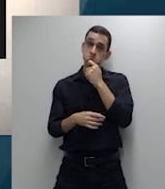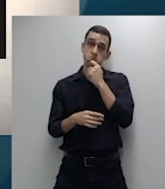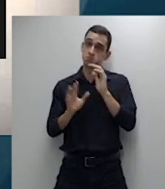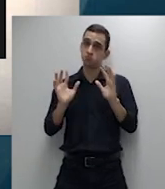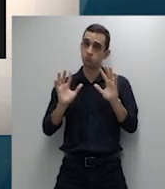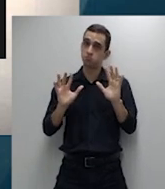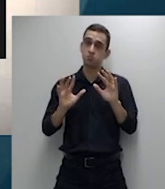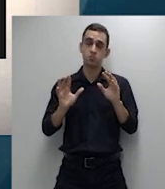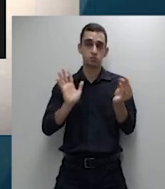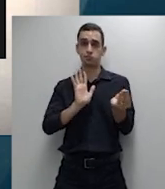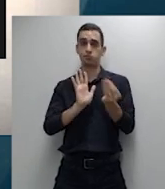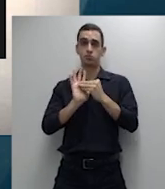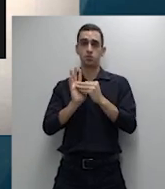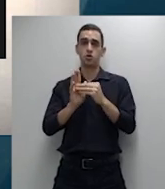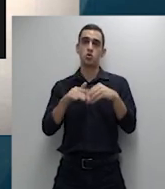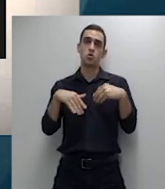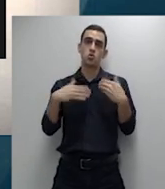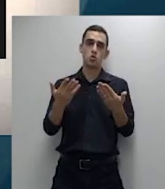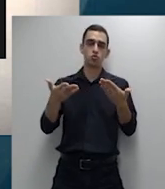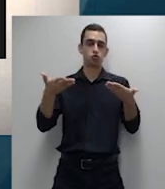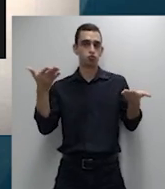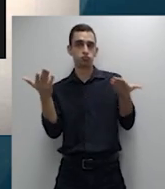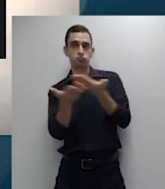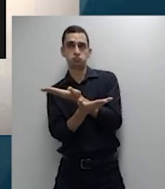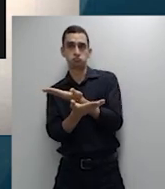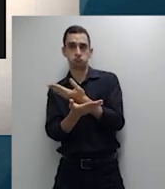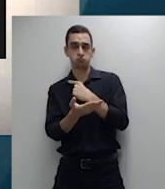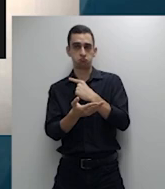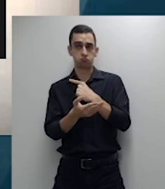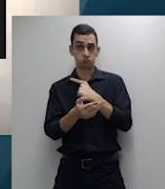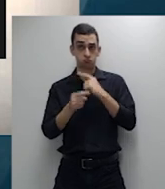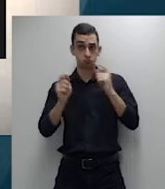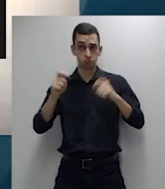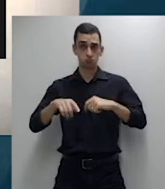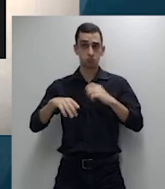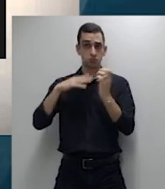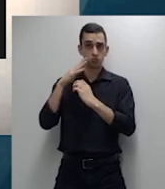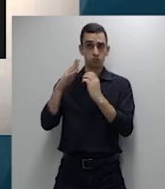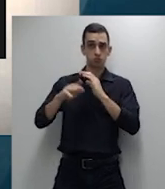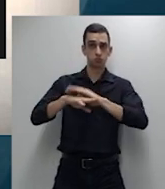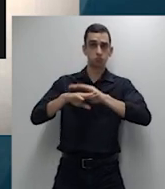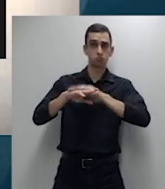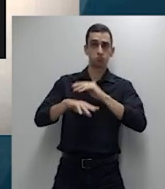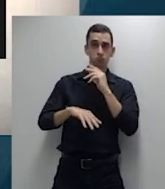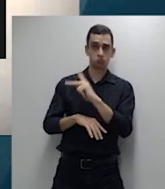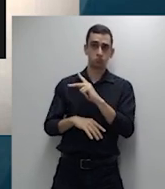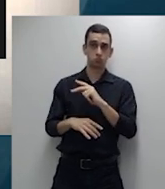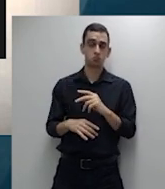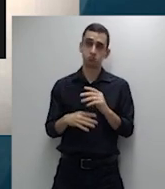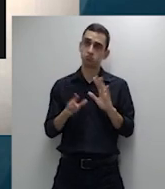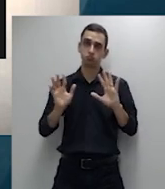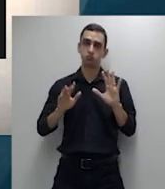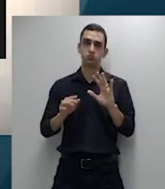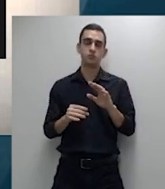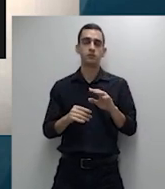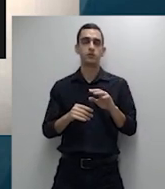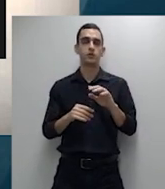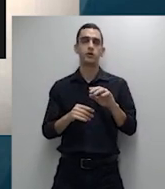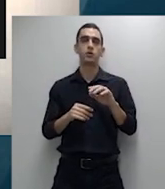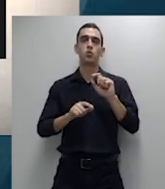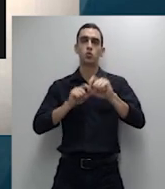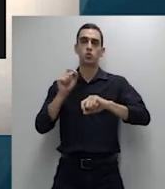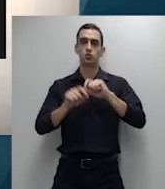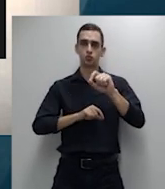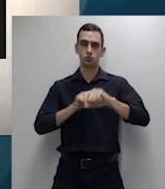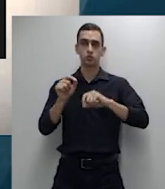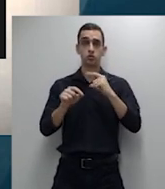cuja posse seja transferida a empresa na verdade a estar o ano o que ela faz